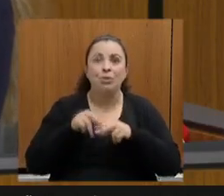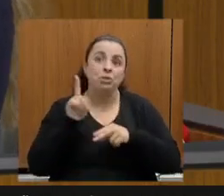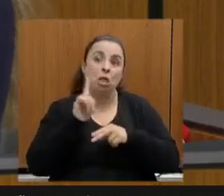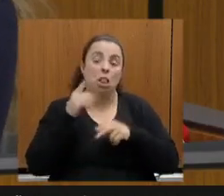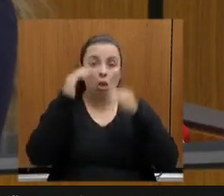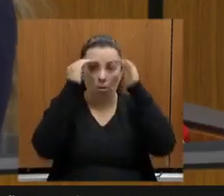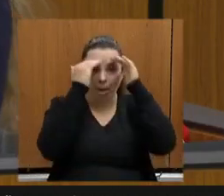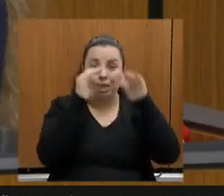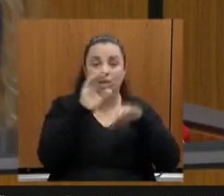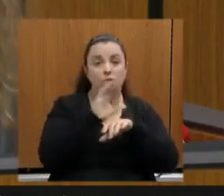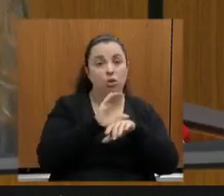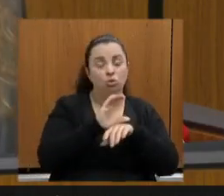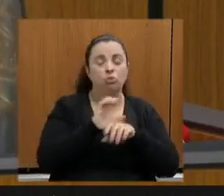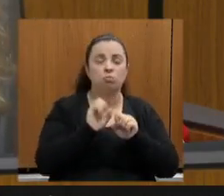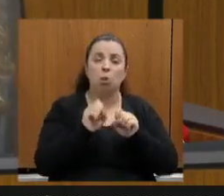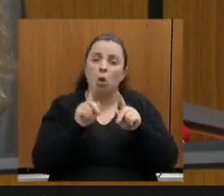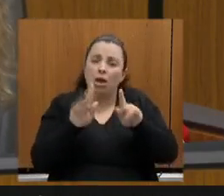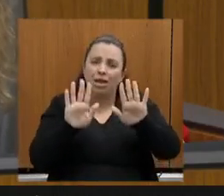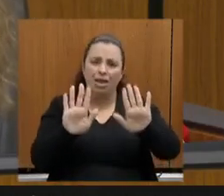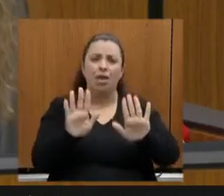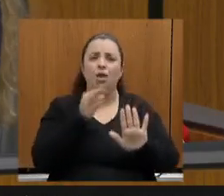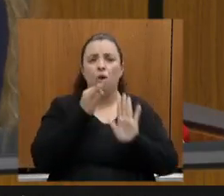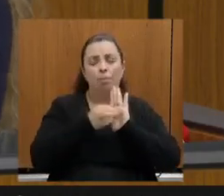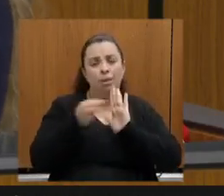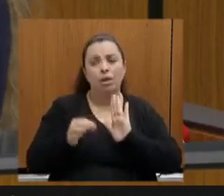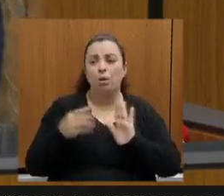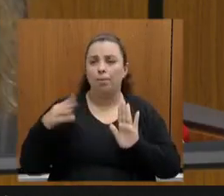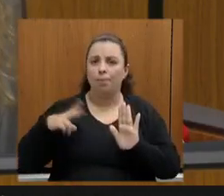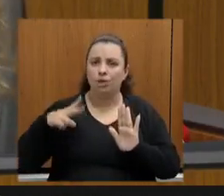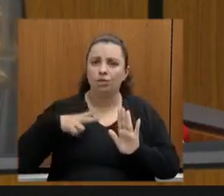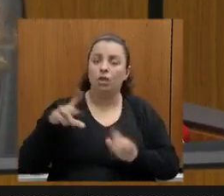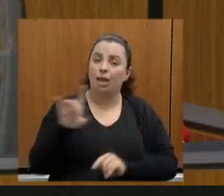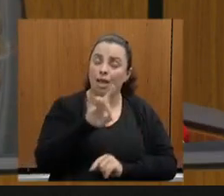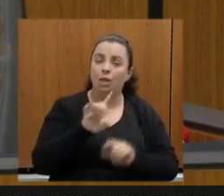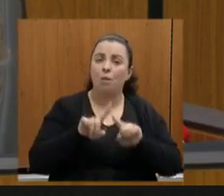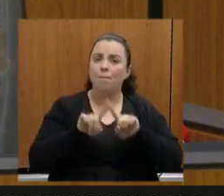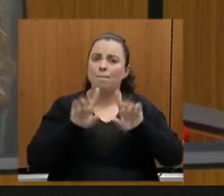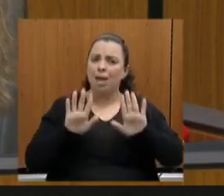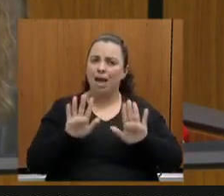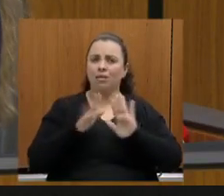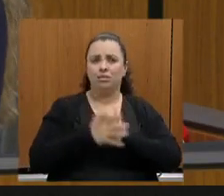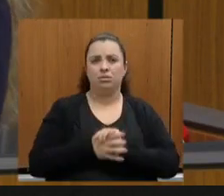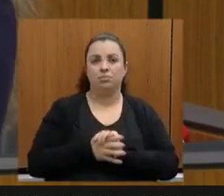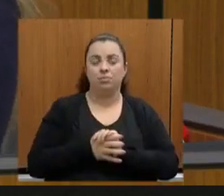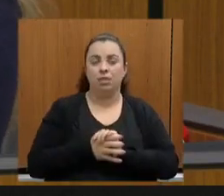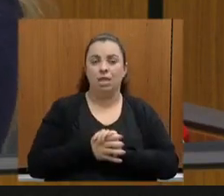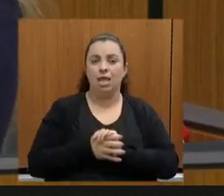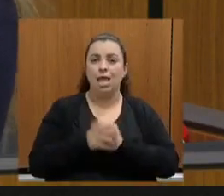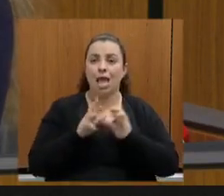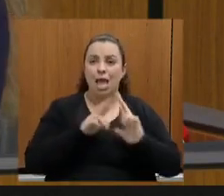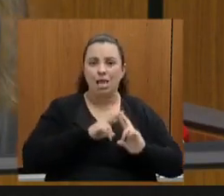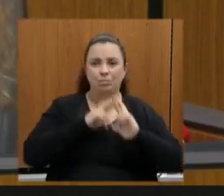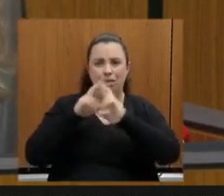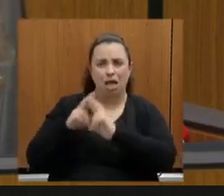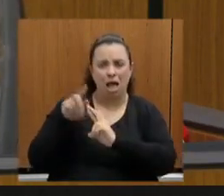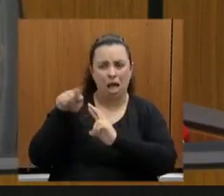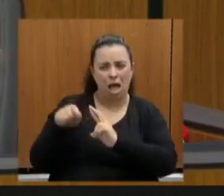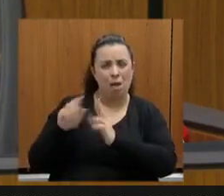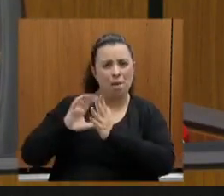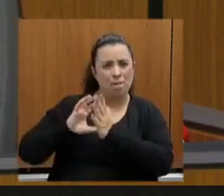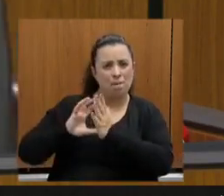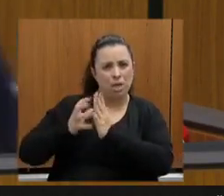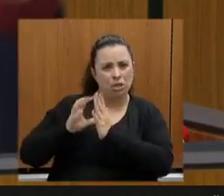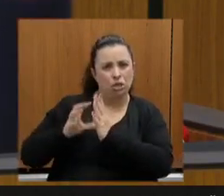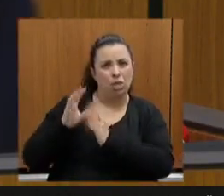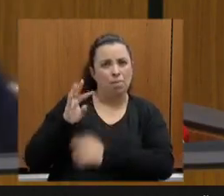pose É mas daí a responsabilizar é a presidenta Dilma e o partido dos trabalhadores pelo leilão de